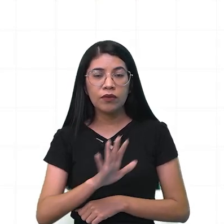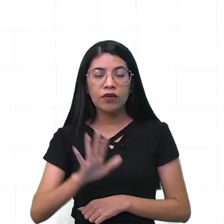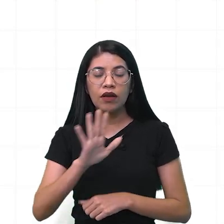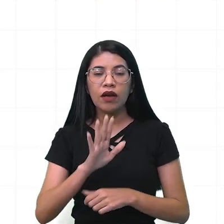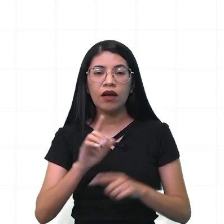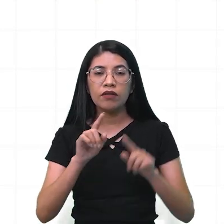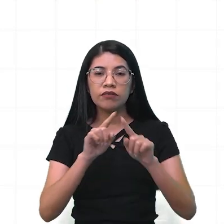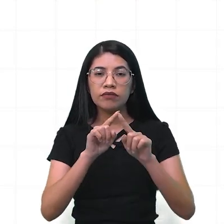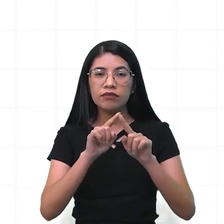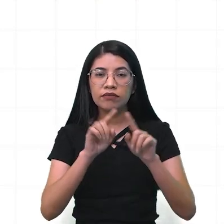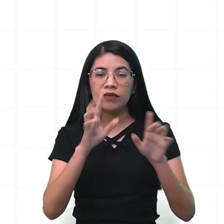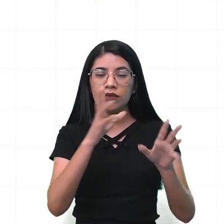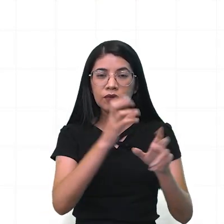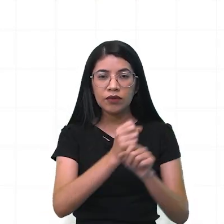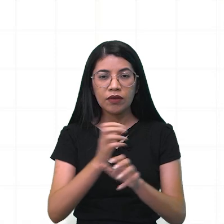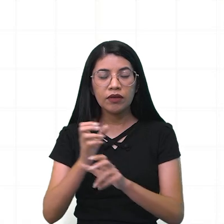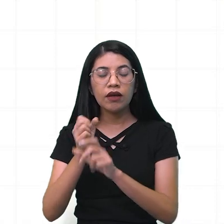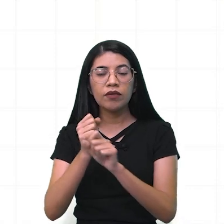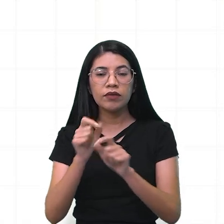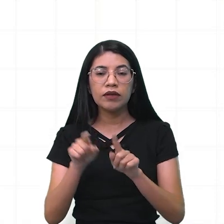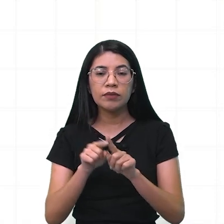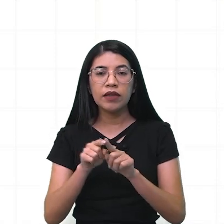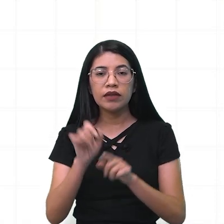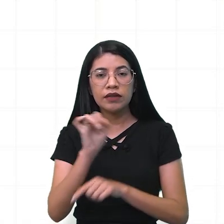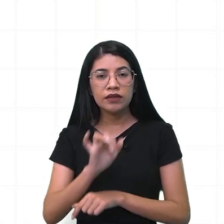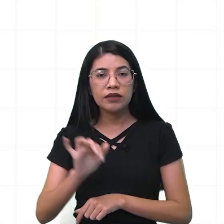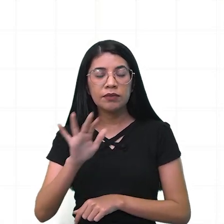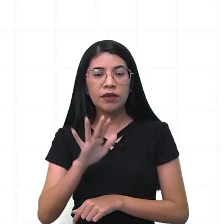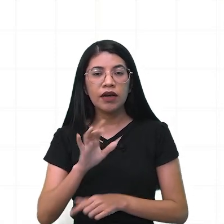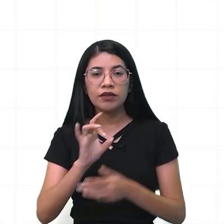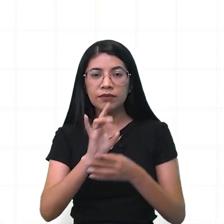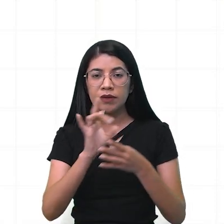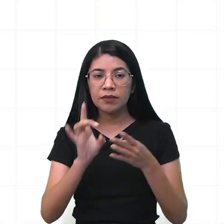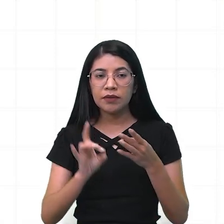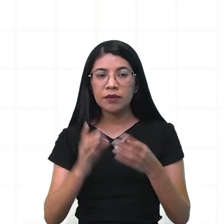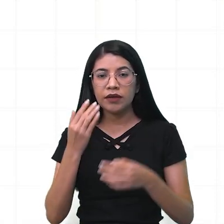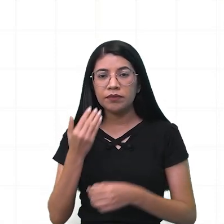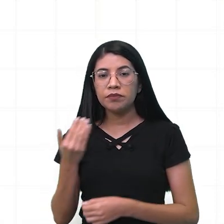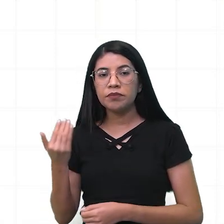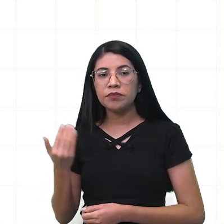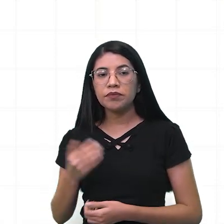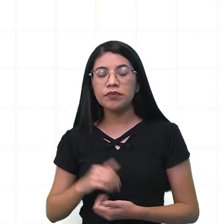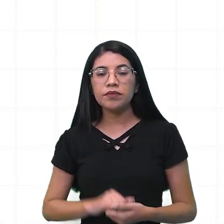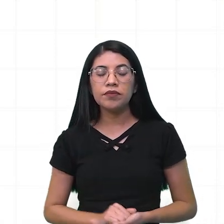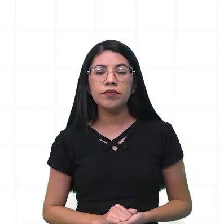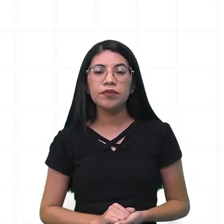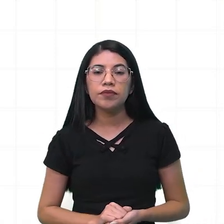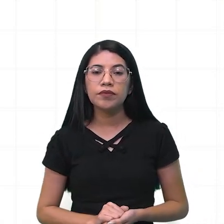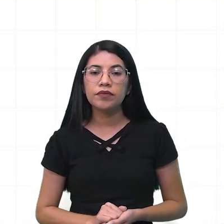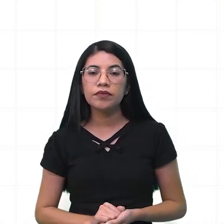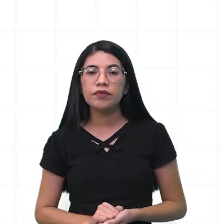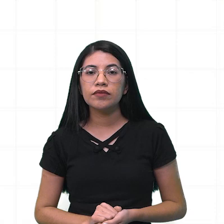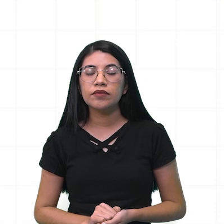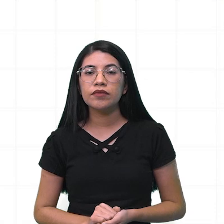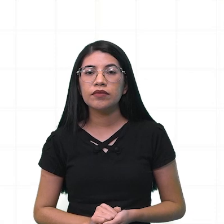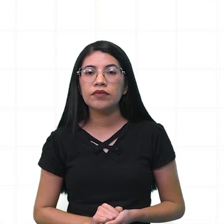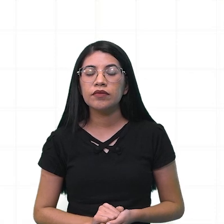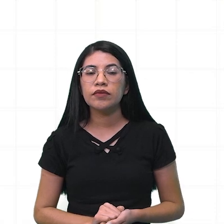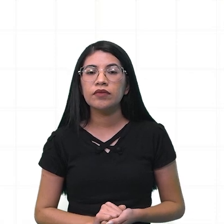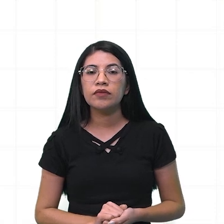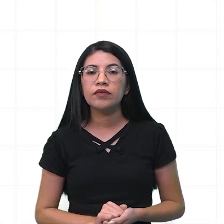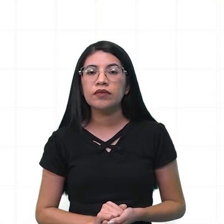das figuras a seguir. Muito bem. Então vamos determinar o perímetro. E aqui, ó, vamos